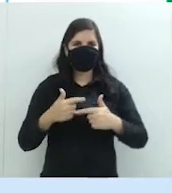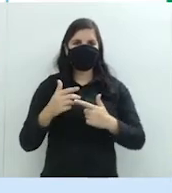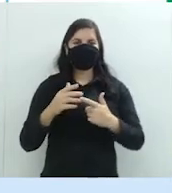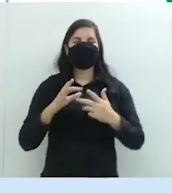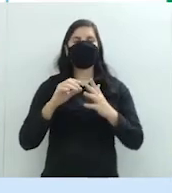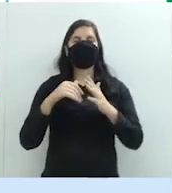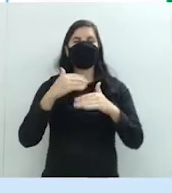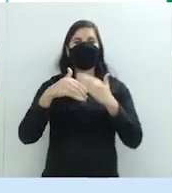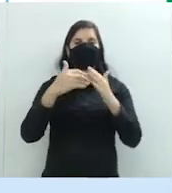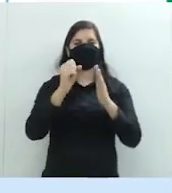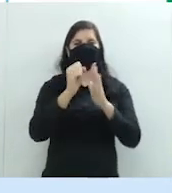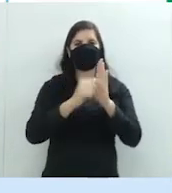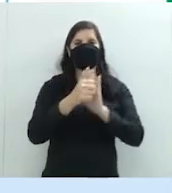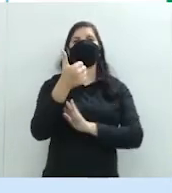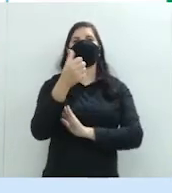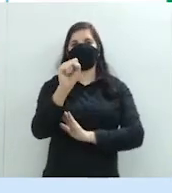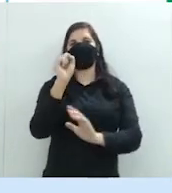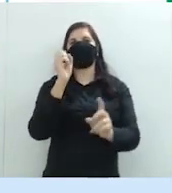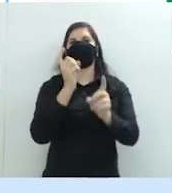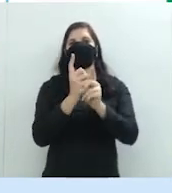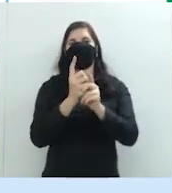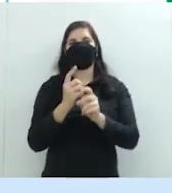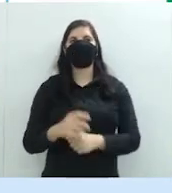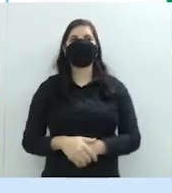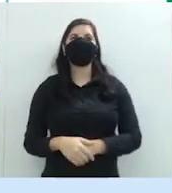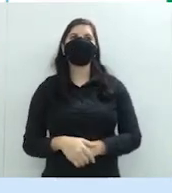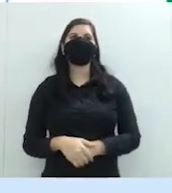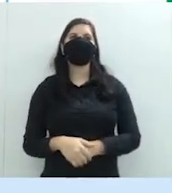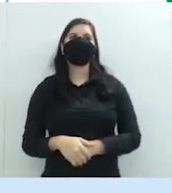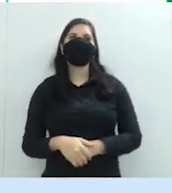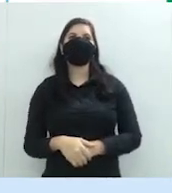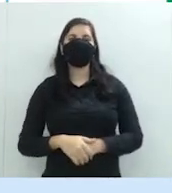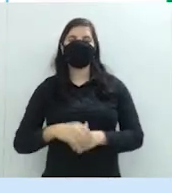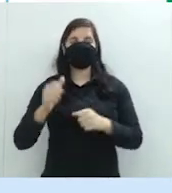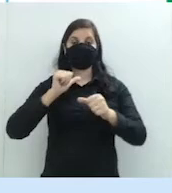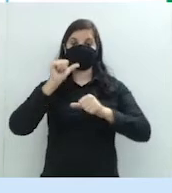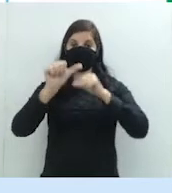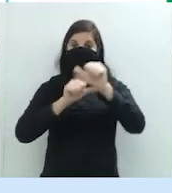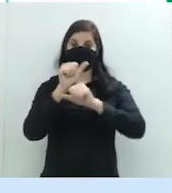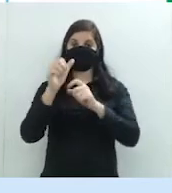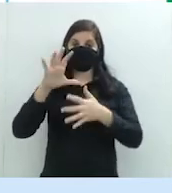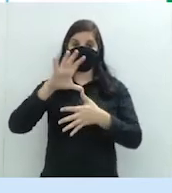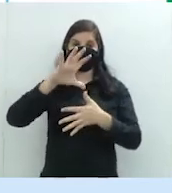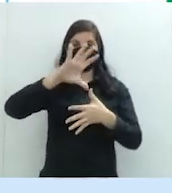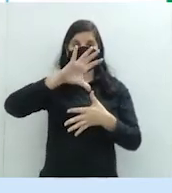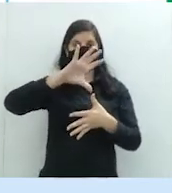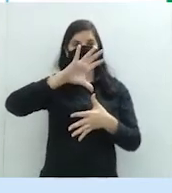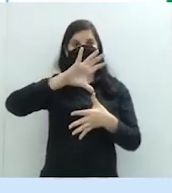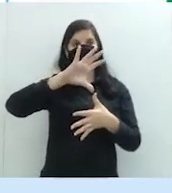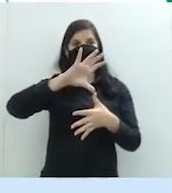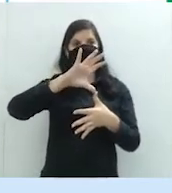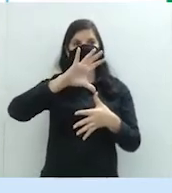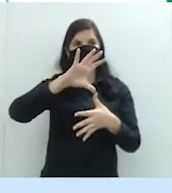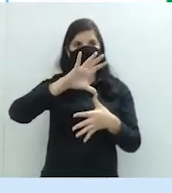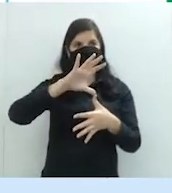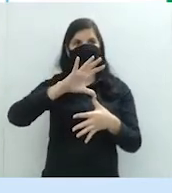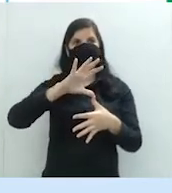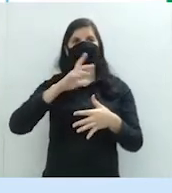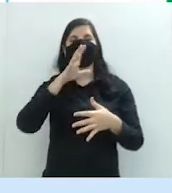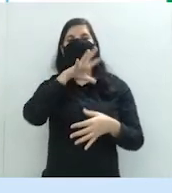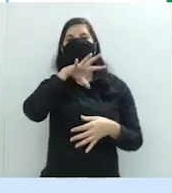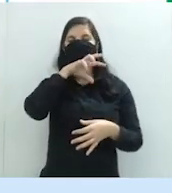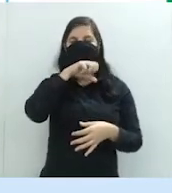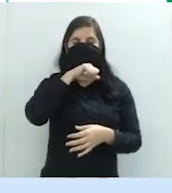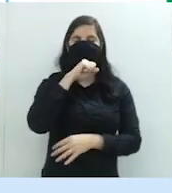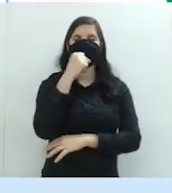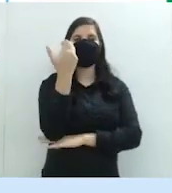no século XVIII. Então, transformações na América. Então, foram inseridos o que?